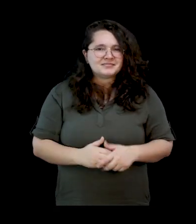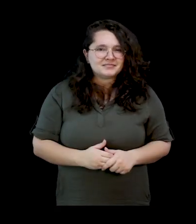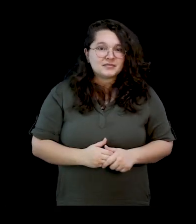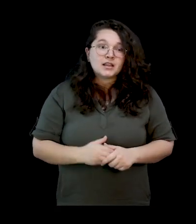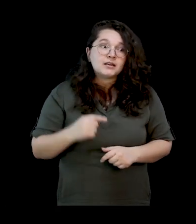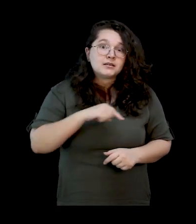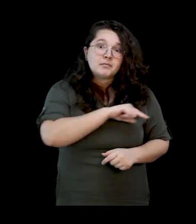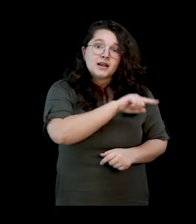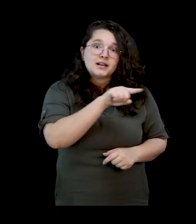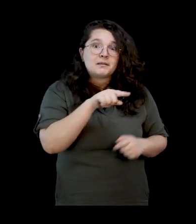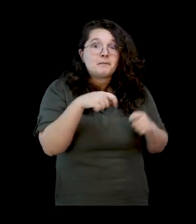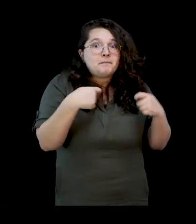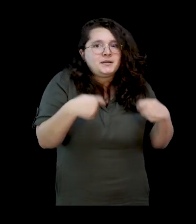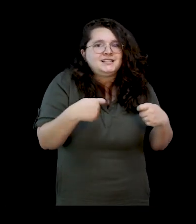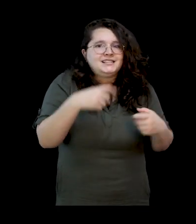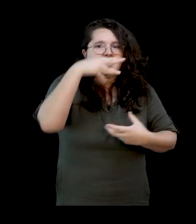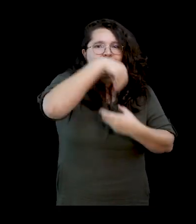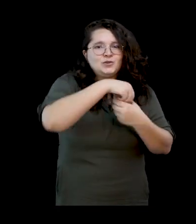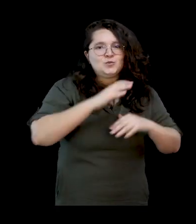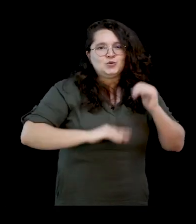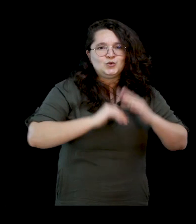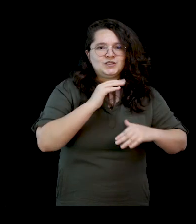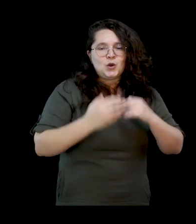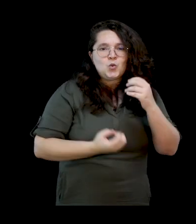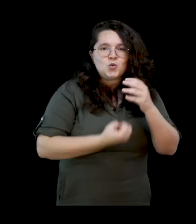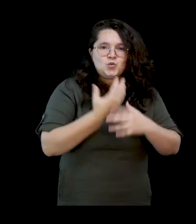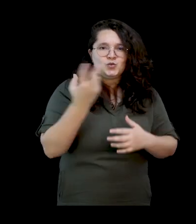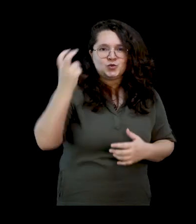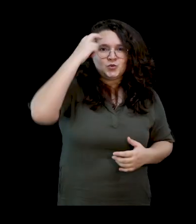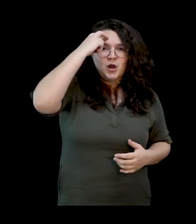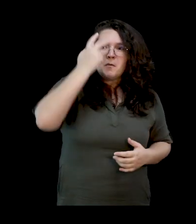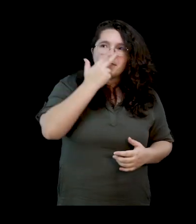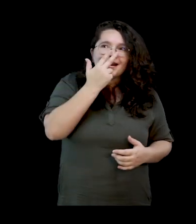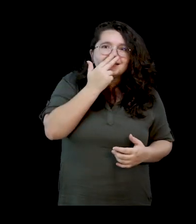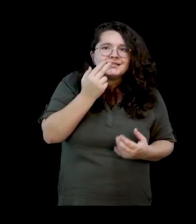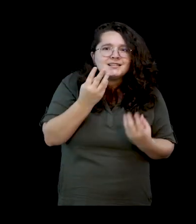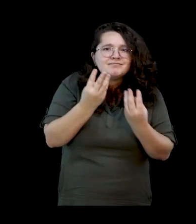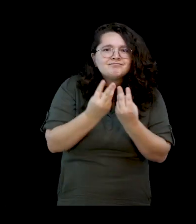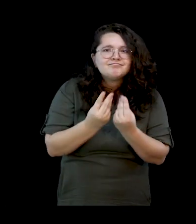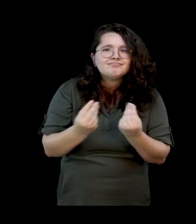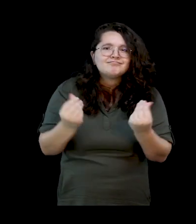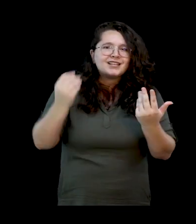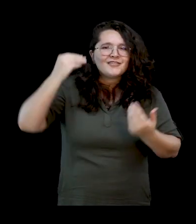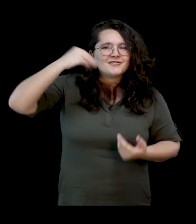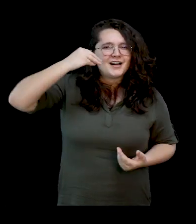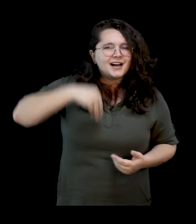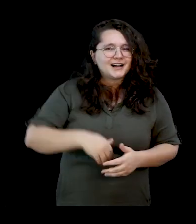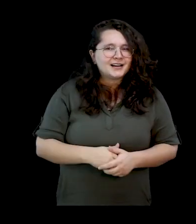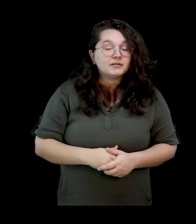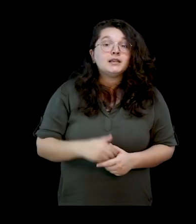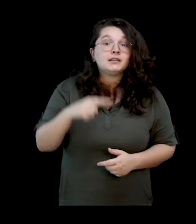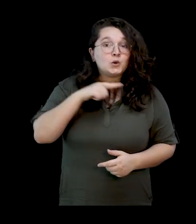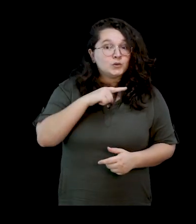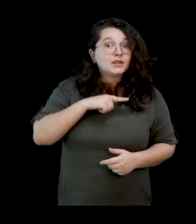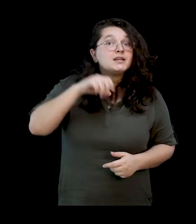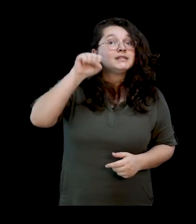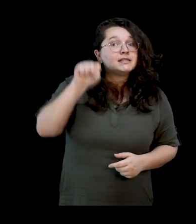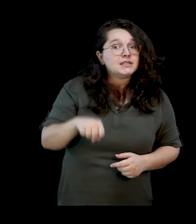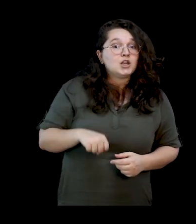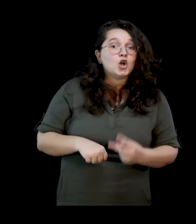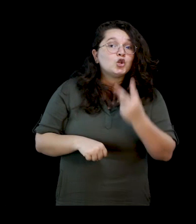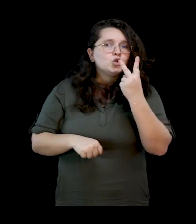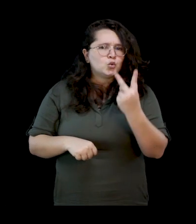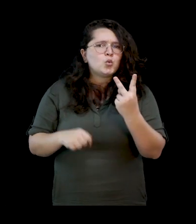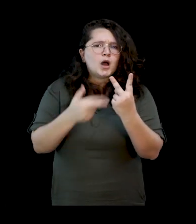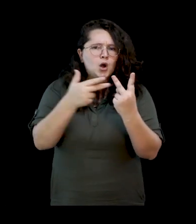atenda a estas demandas iniciais da produção cultural, né? E então, eu acho que tem duas